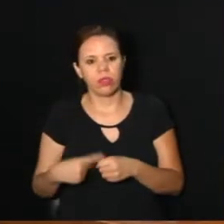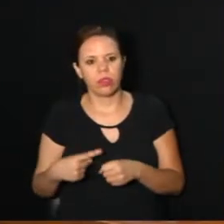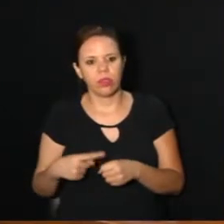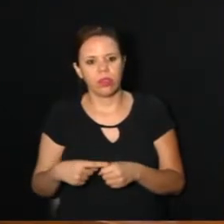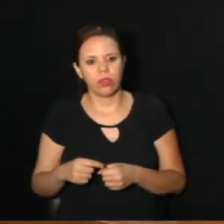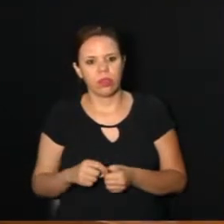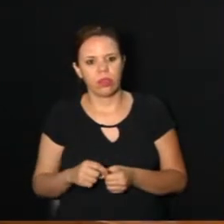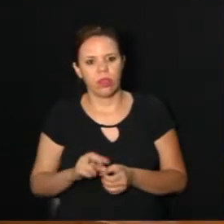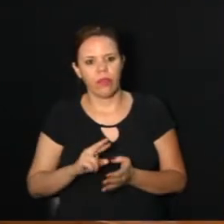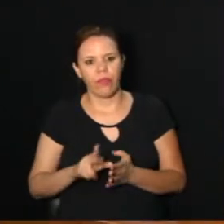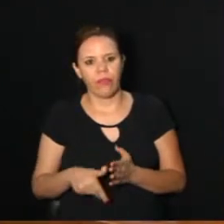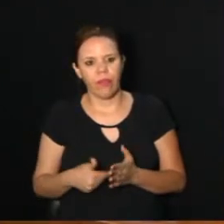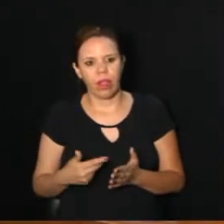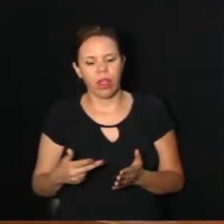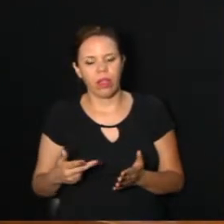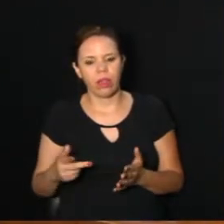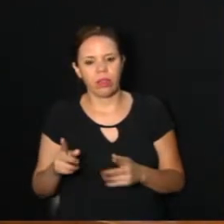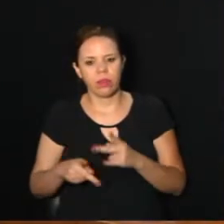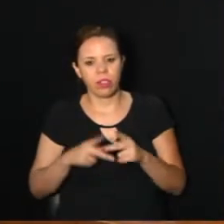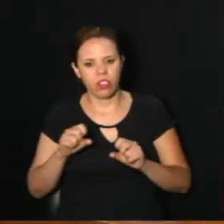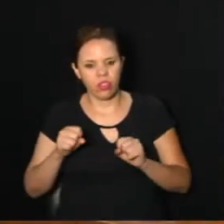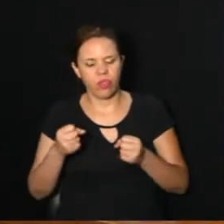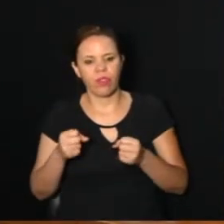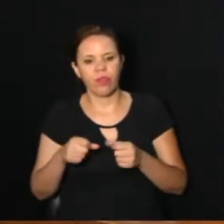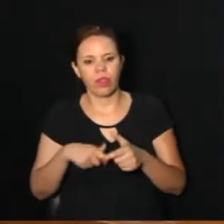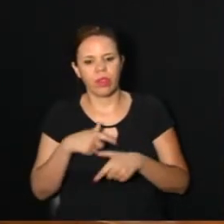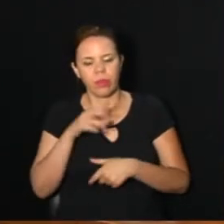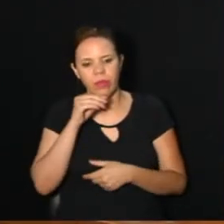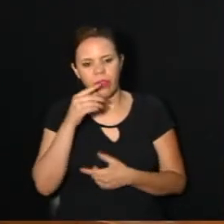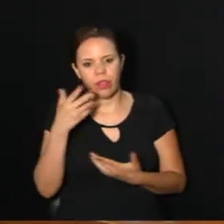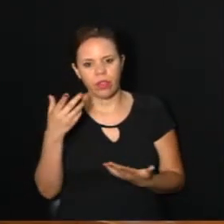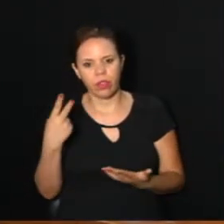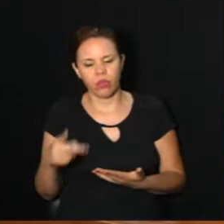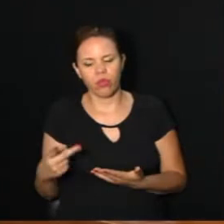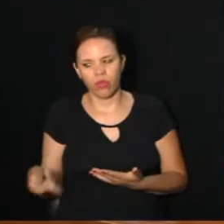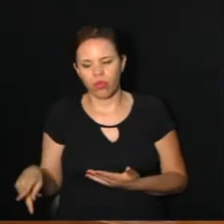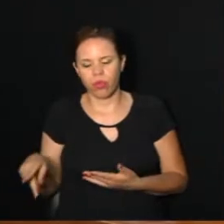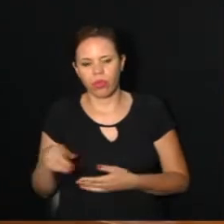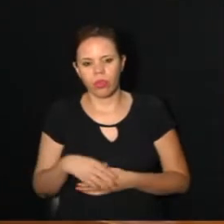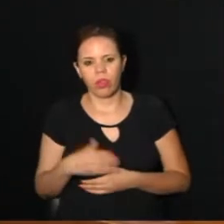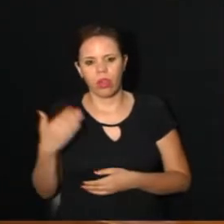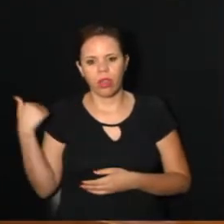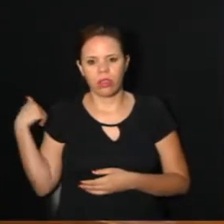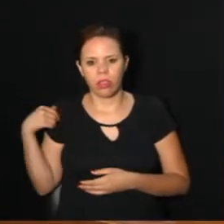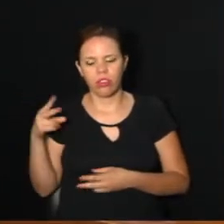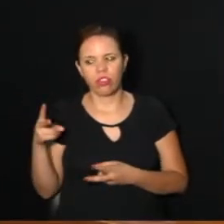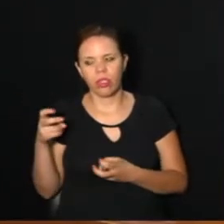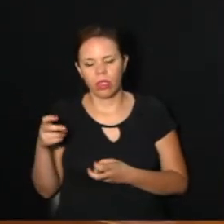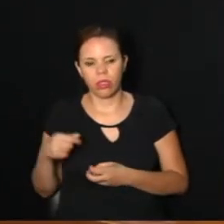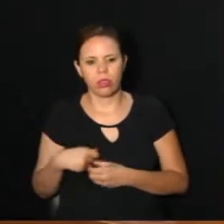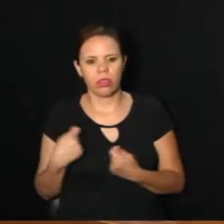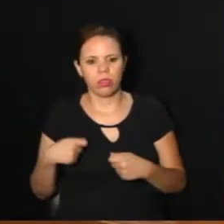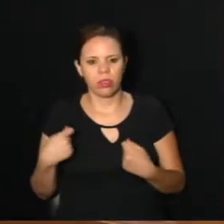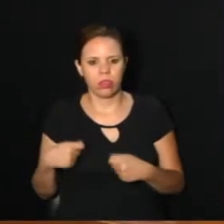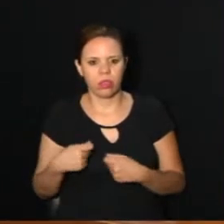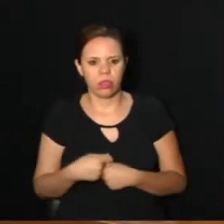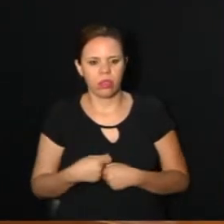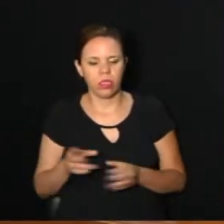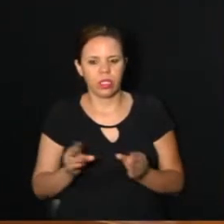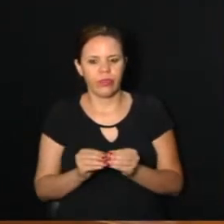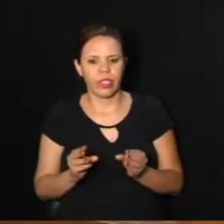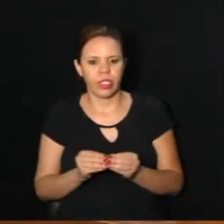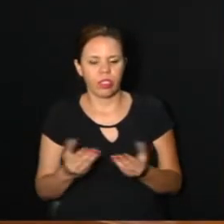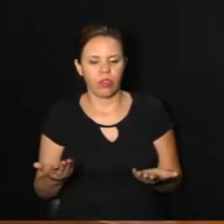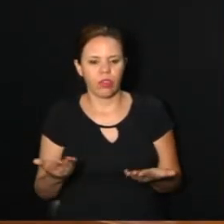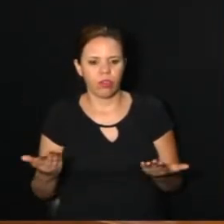evidentemente, de várias mãos, mas tendo como uma mão firme sua, que lá atrás já previa a necessidade dessas definições. E